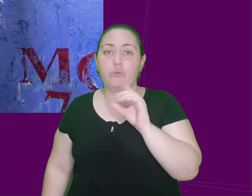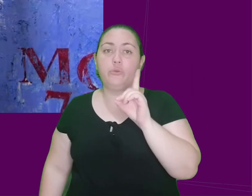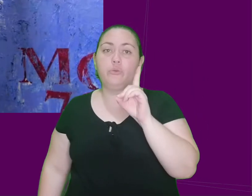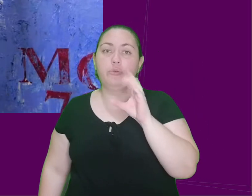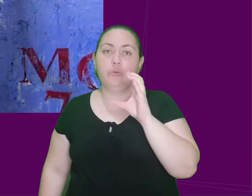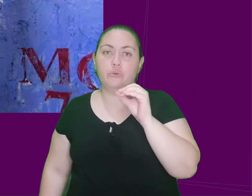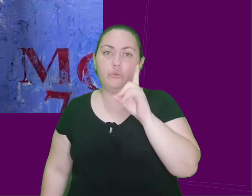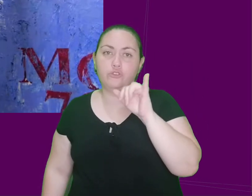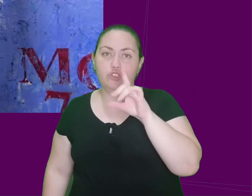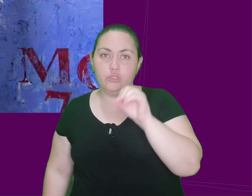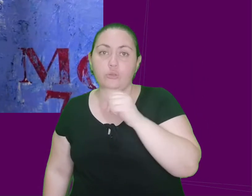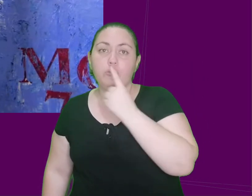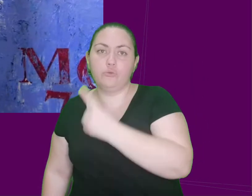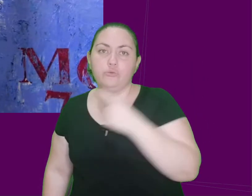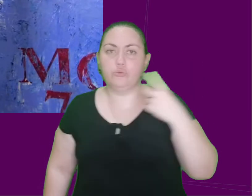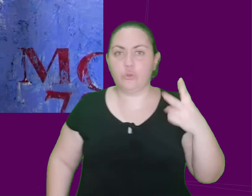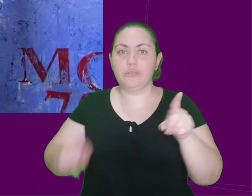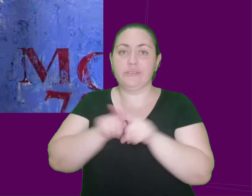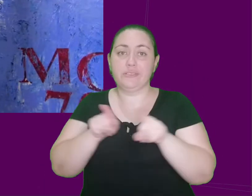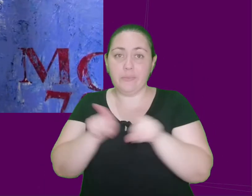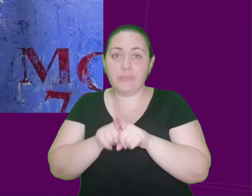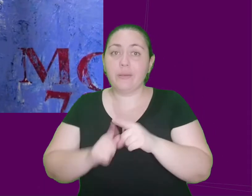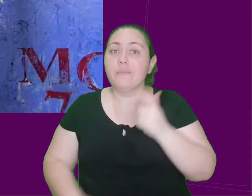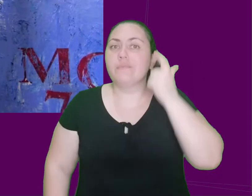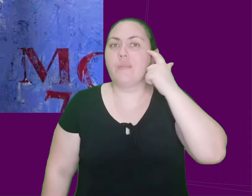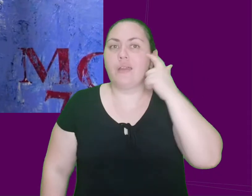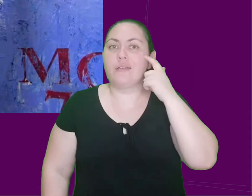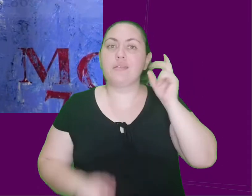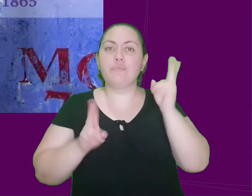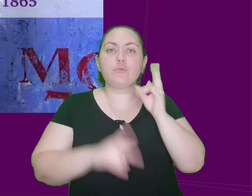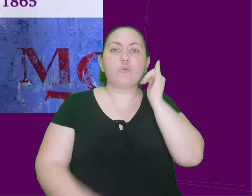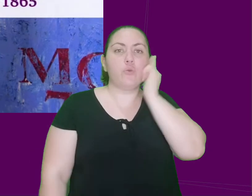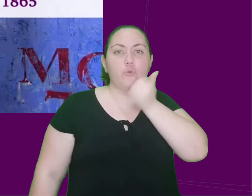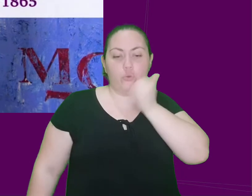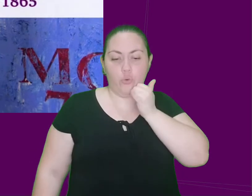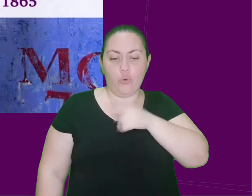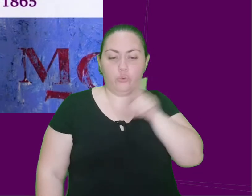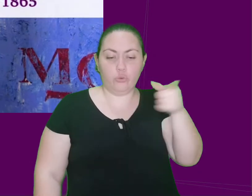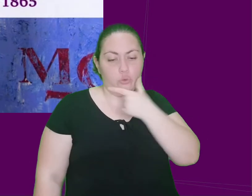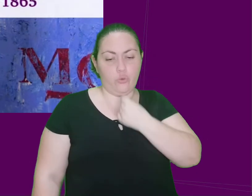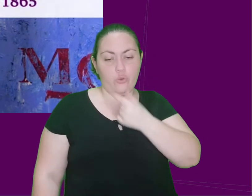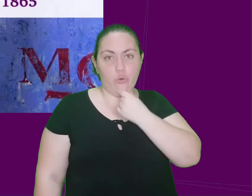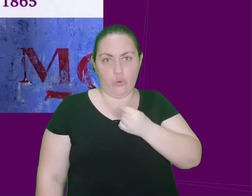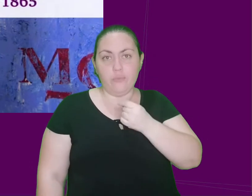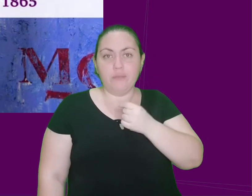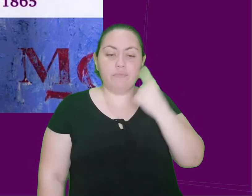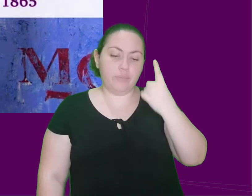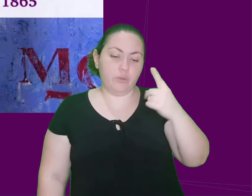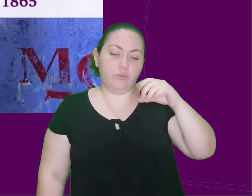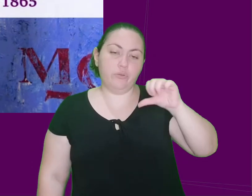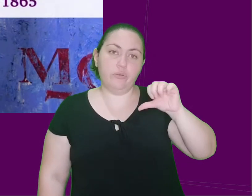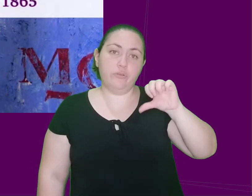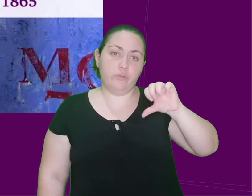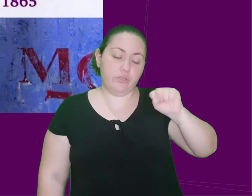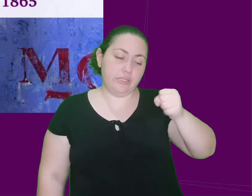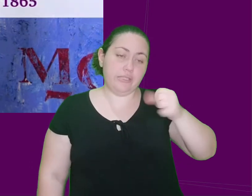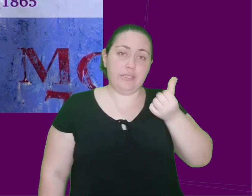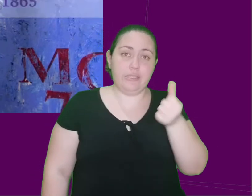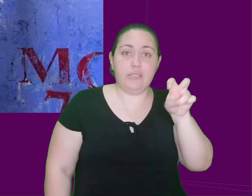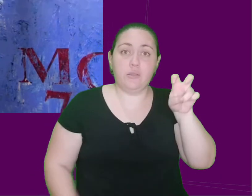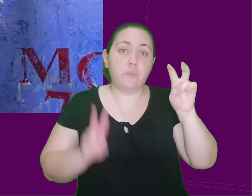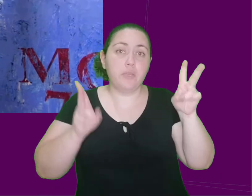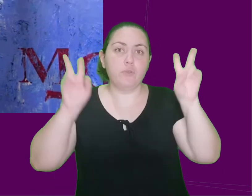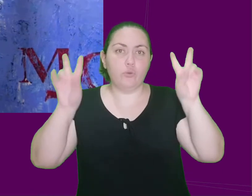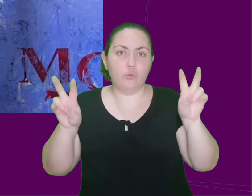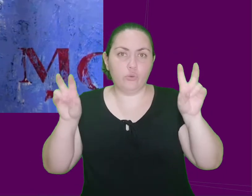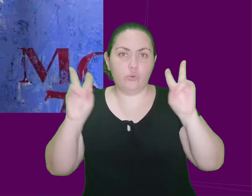exposto, parecem refletir um conto de Dostoiévski, datado de 1865, com o mesmo nome. A história